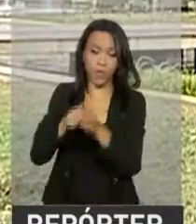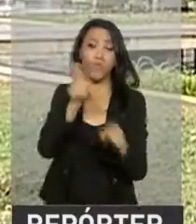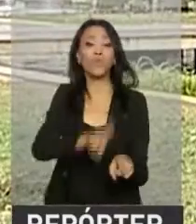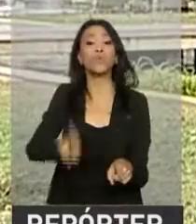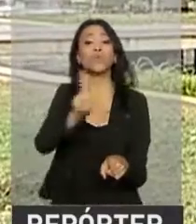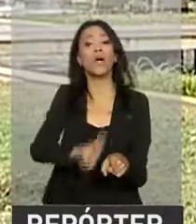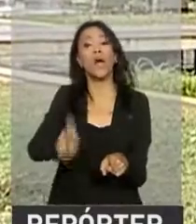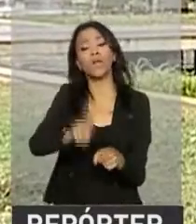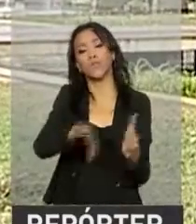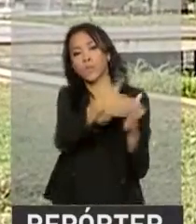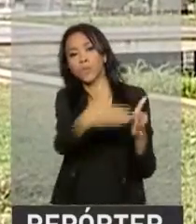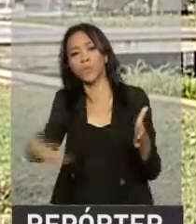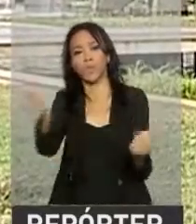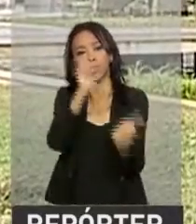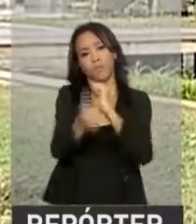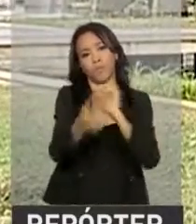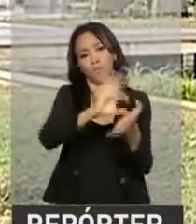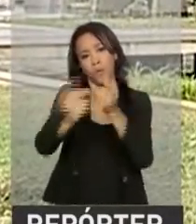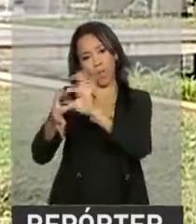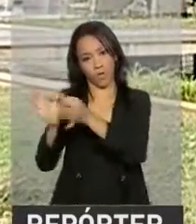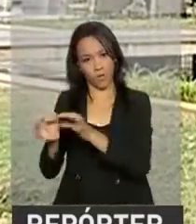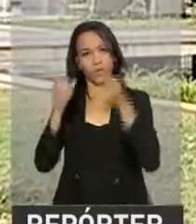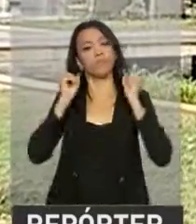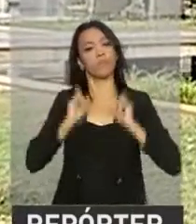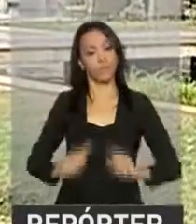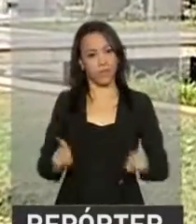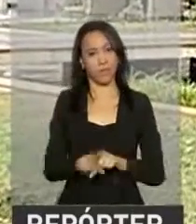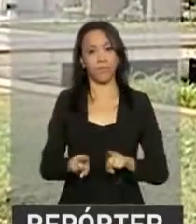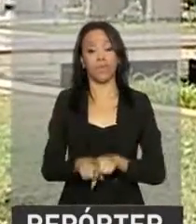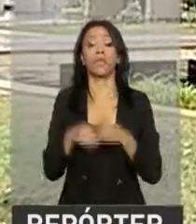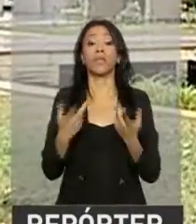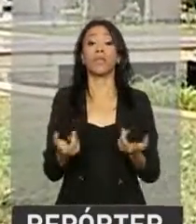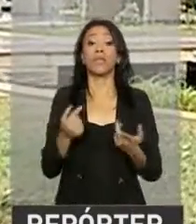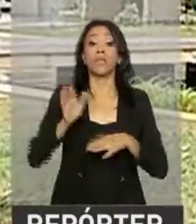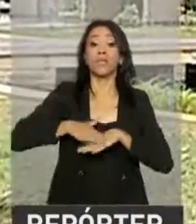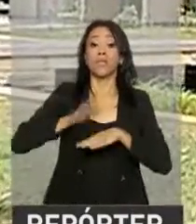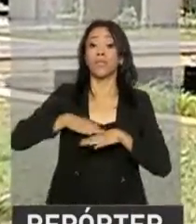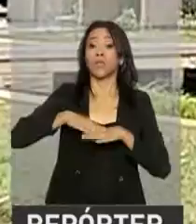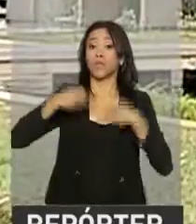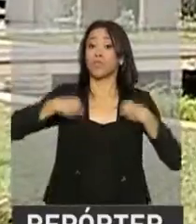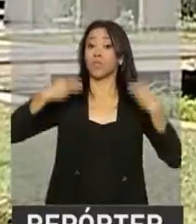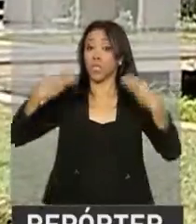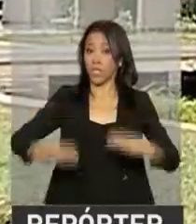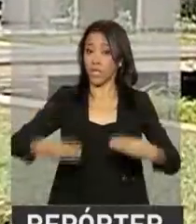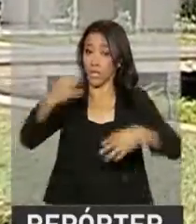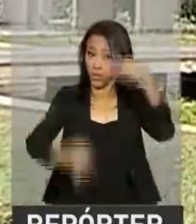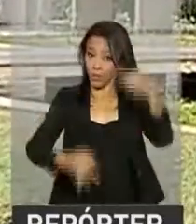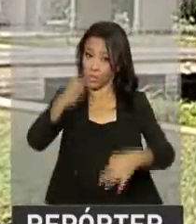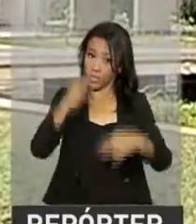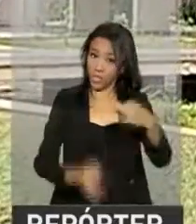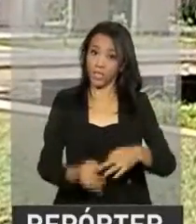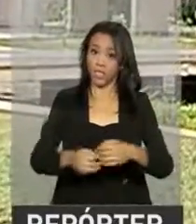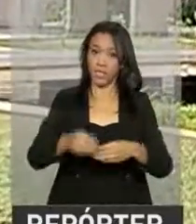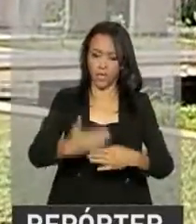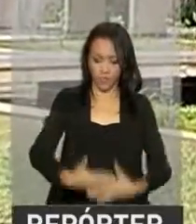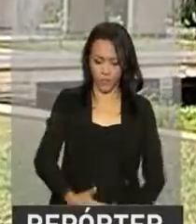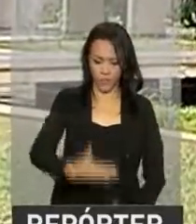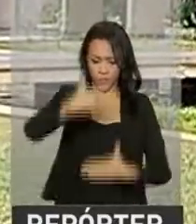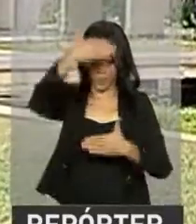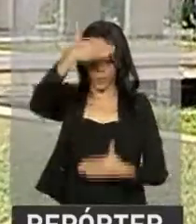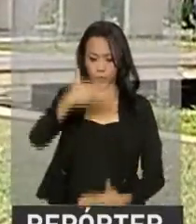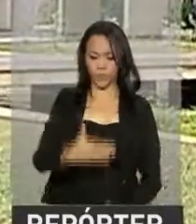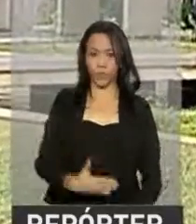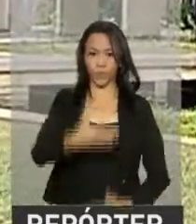Olímpicos e Paralímpicos do Rio 2016. Segundo o Ministério da Justiça, aparelhos de raio-x, portais